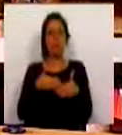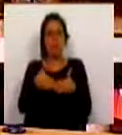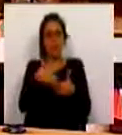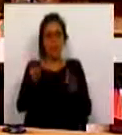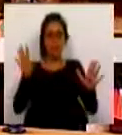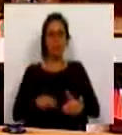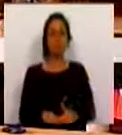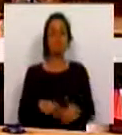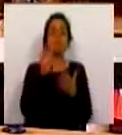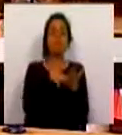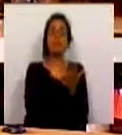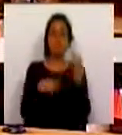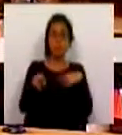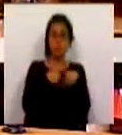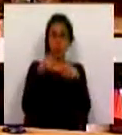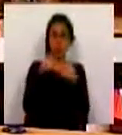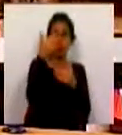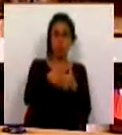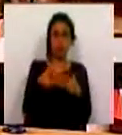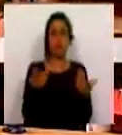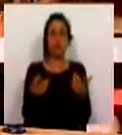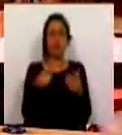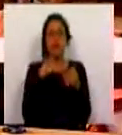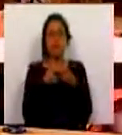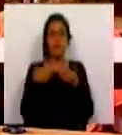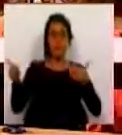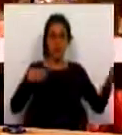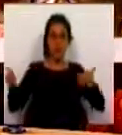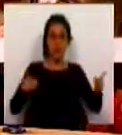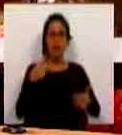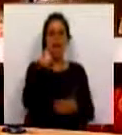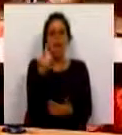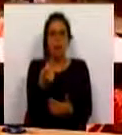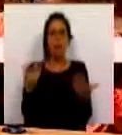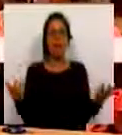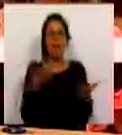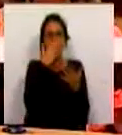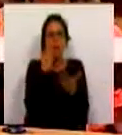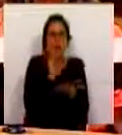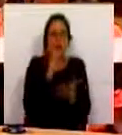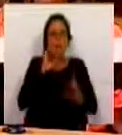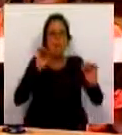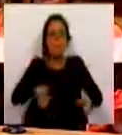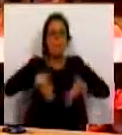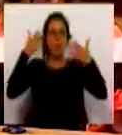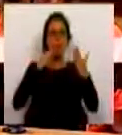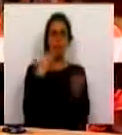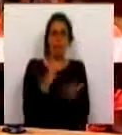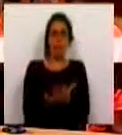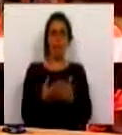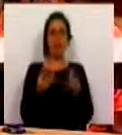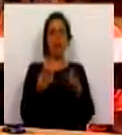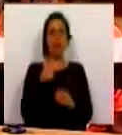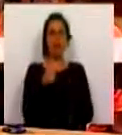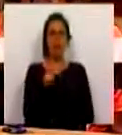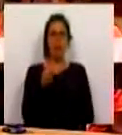adiante. No plano da política externa e de vizinhança, registra-se a quase exclusiva prioridade atribuída aos